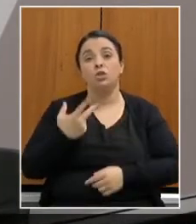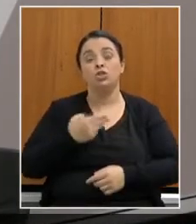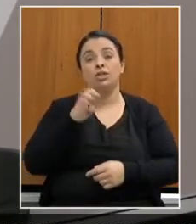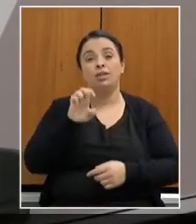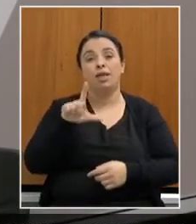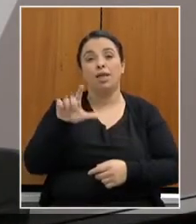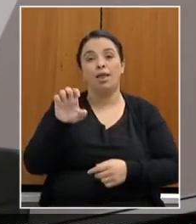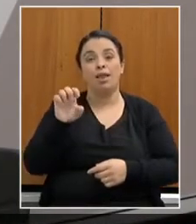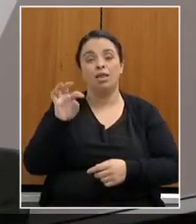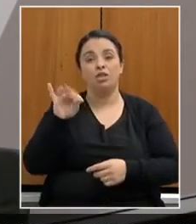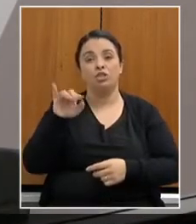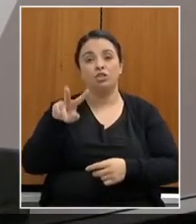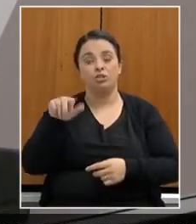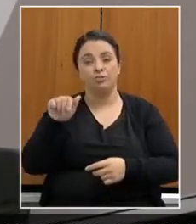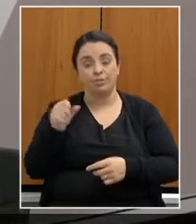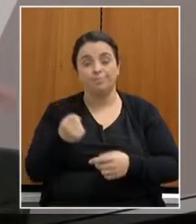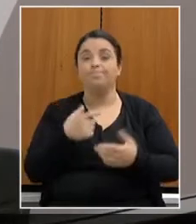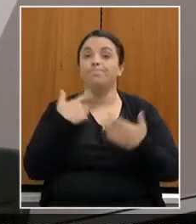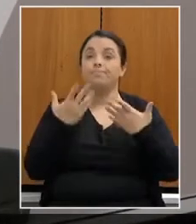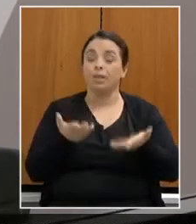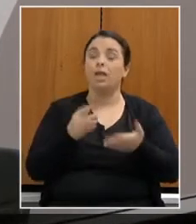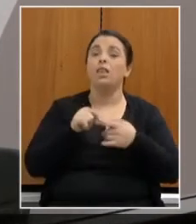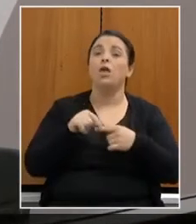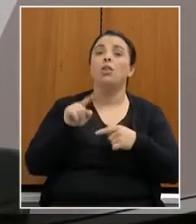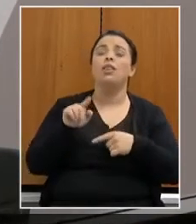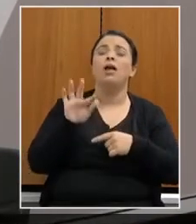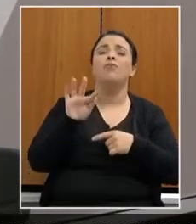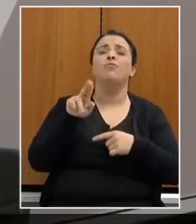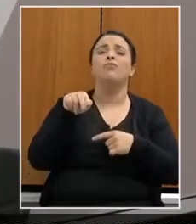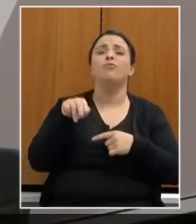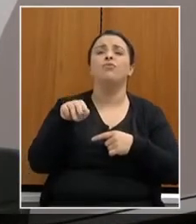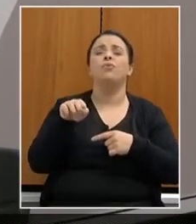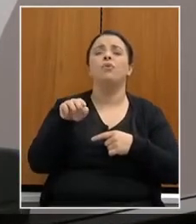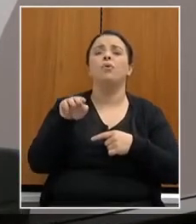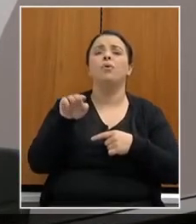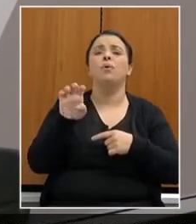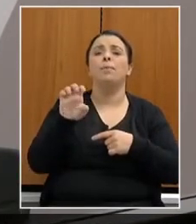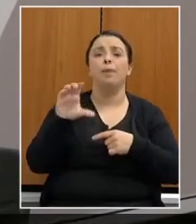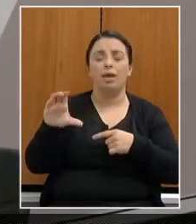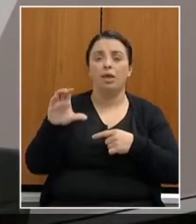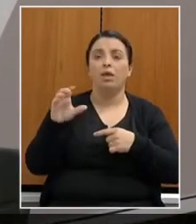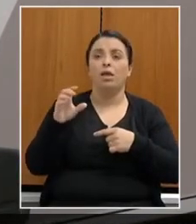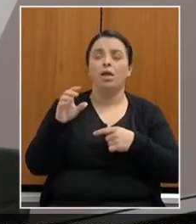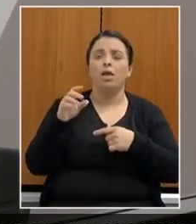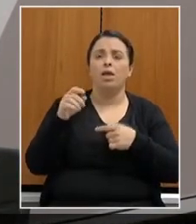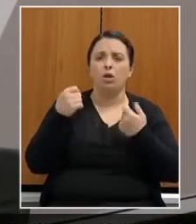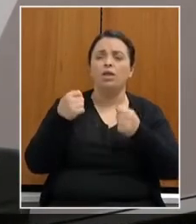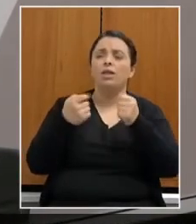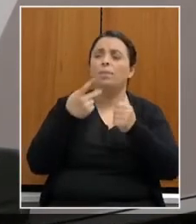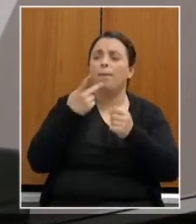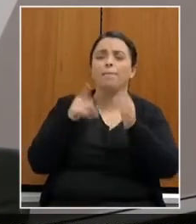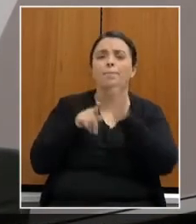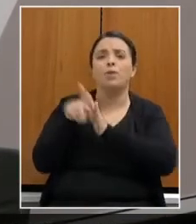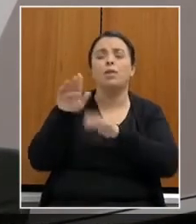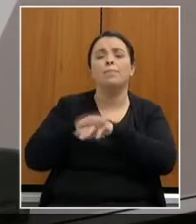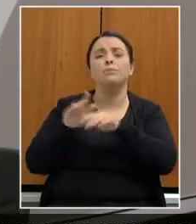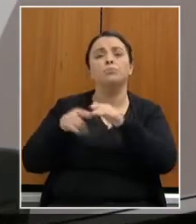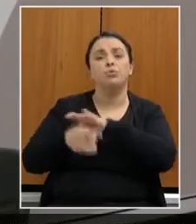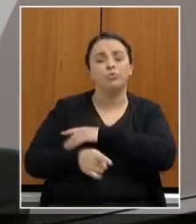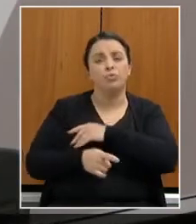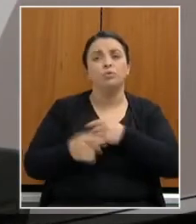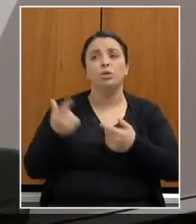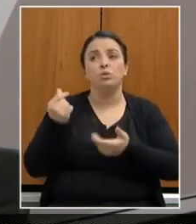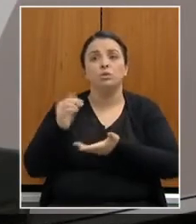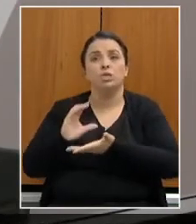oportunidade de conversar um pouquinho mas não ficou tão claro então por isso que eu estou preferindo fazer a pergunta novamente foi investido foi feito um planejamento